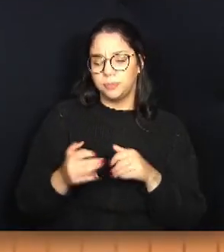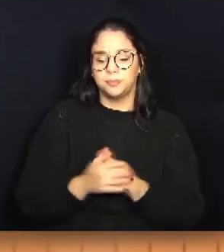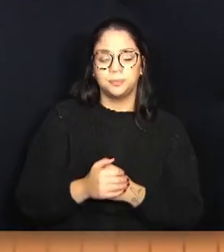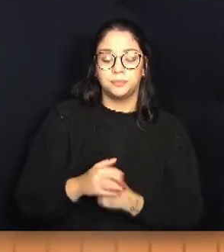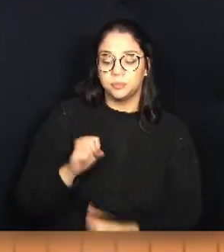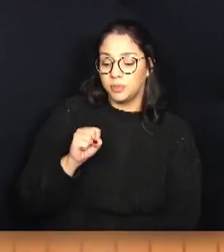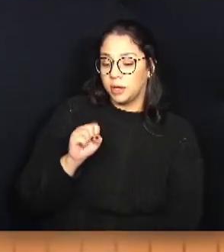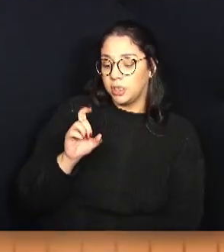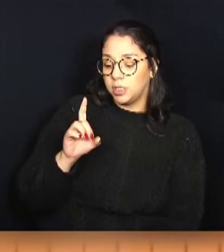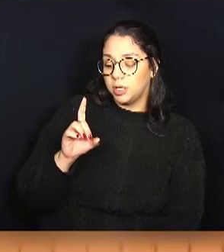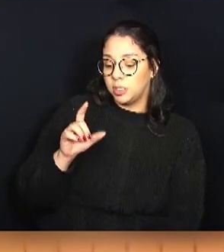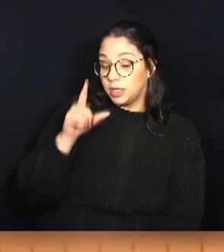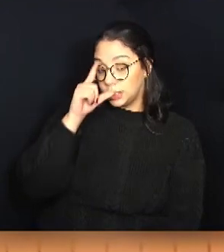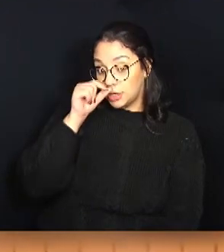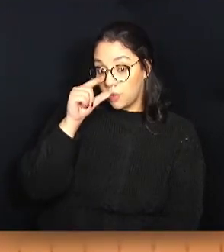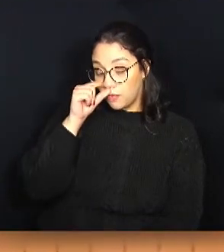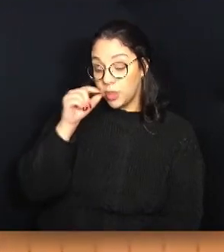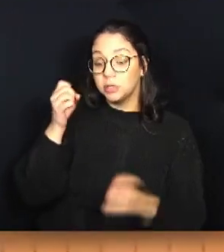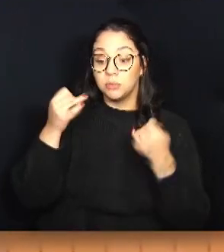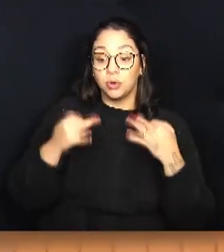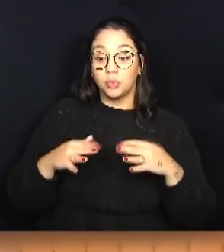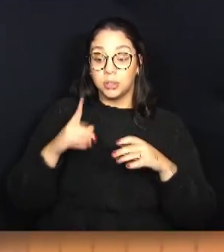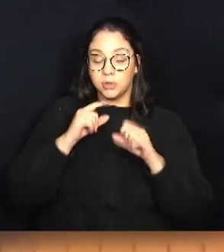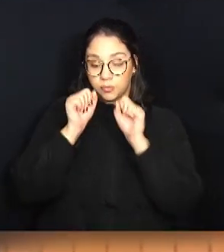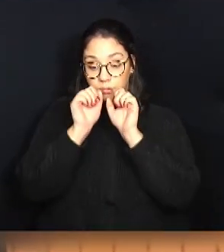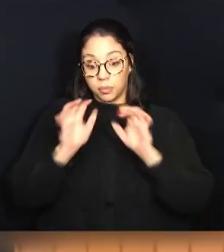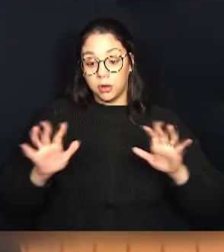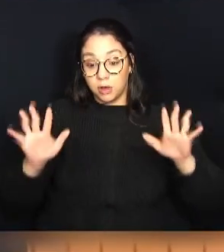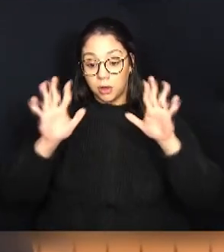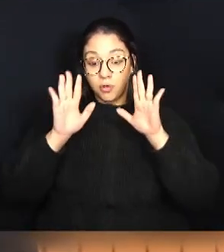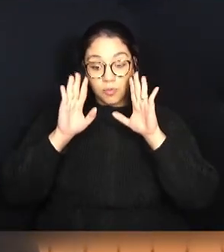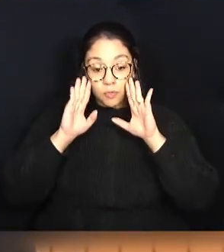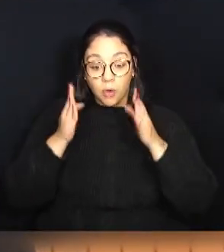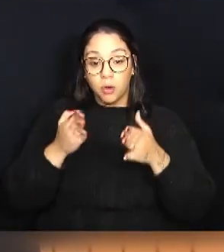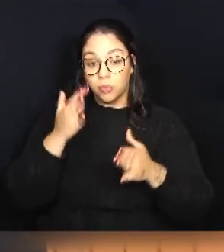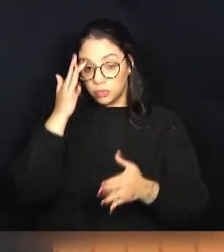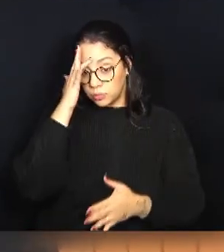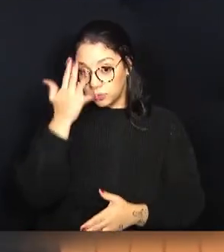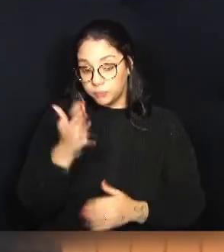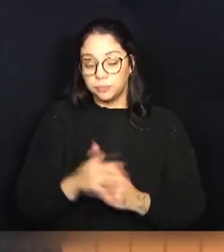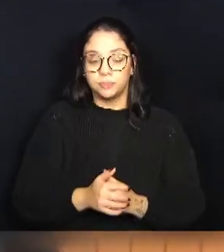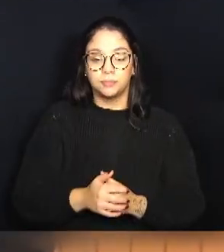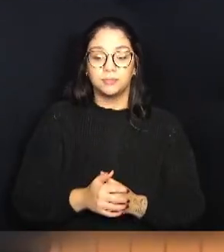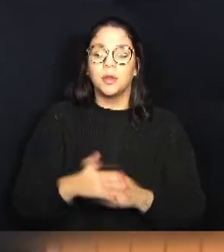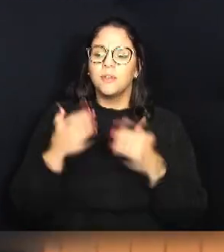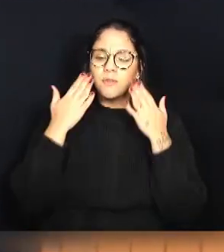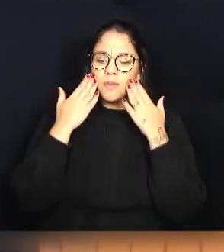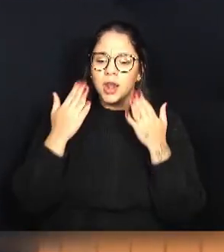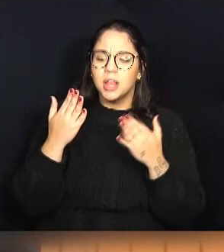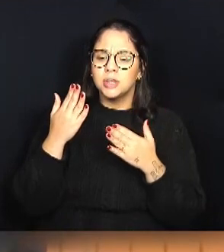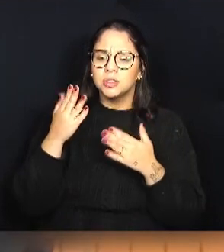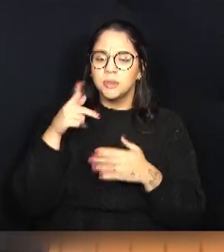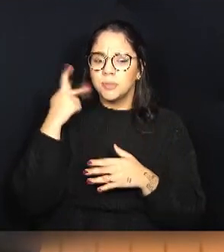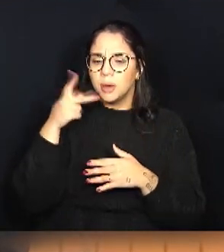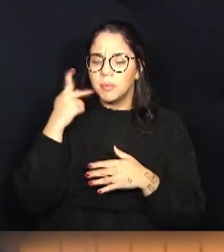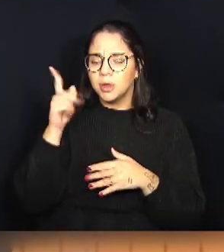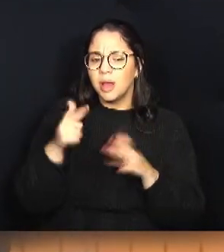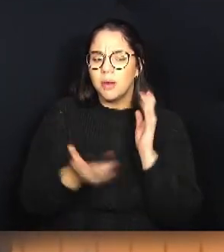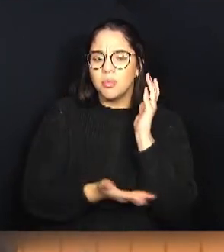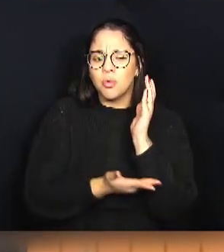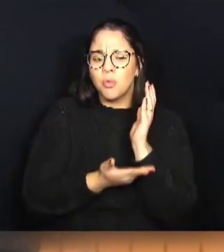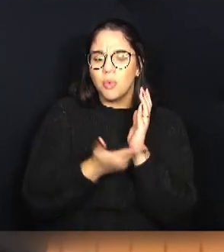que a reunião foi ampla e focada em soluções. A frente parlamentar é para desburocratizar,